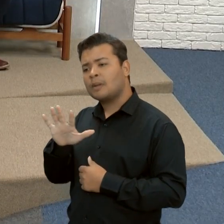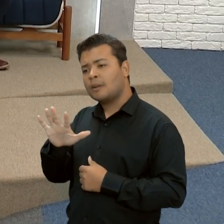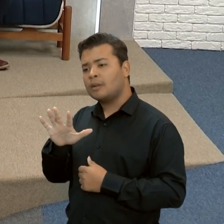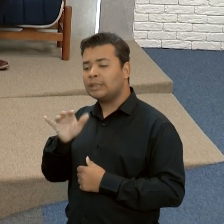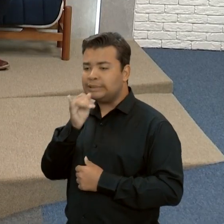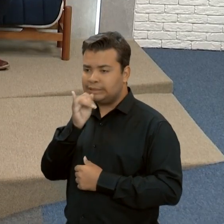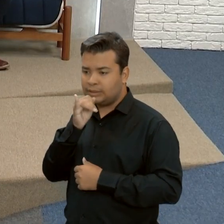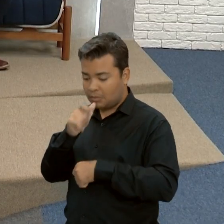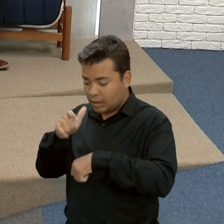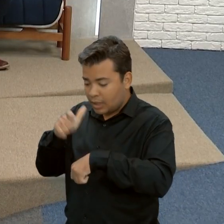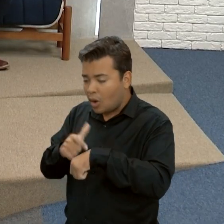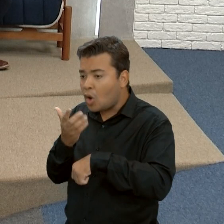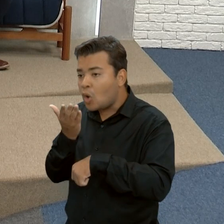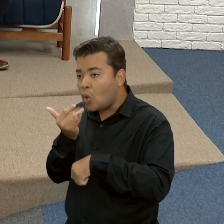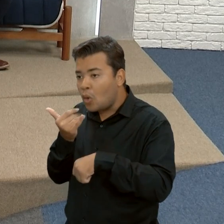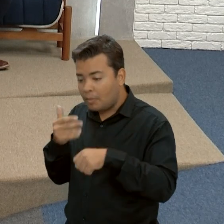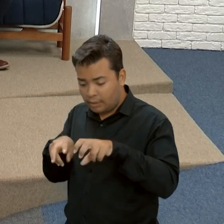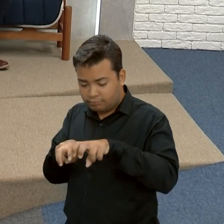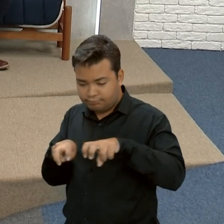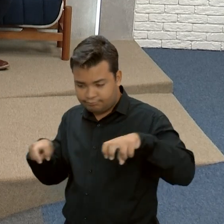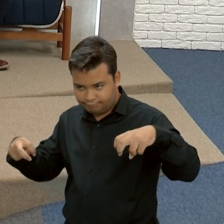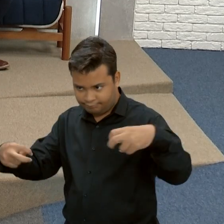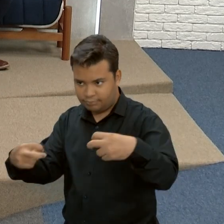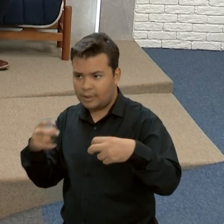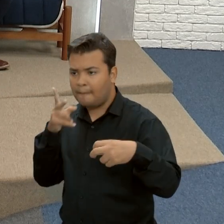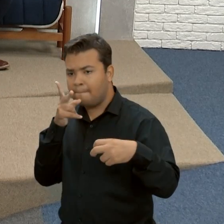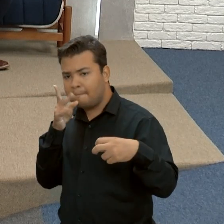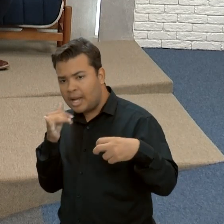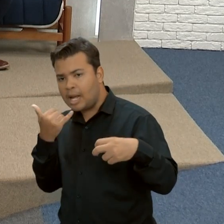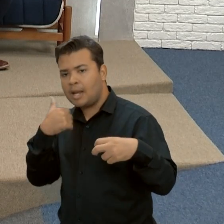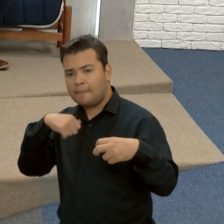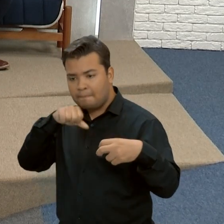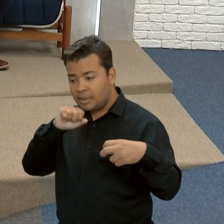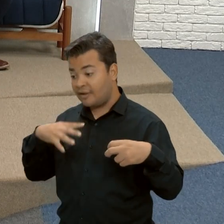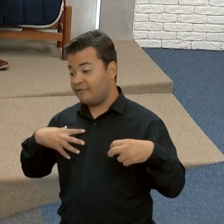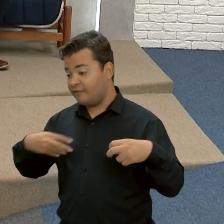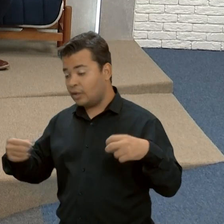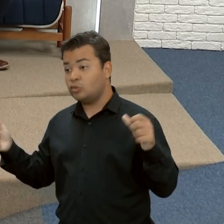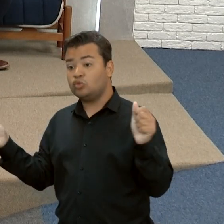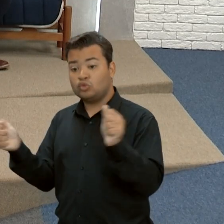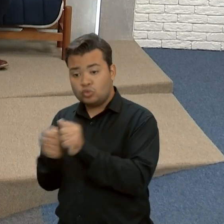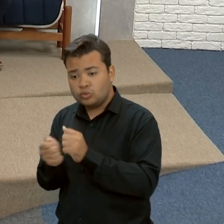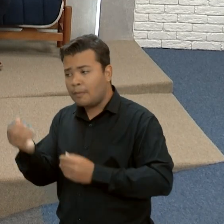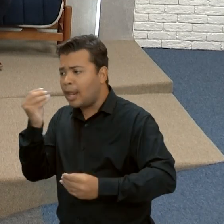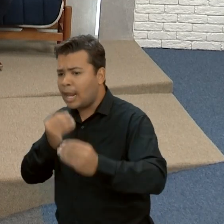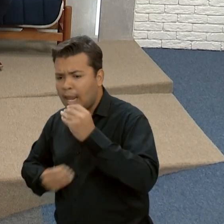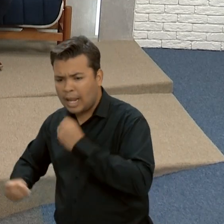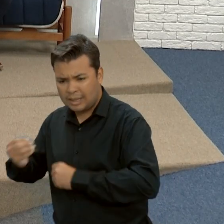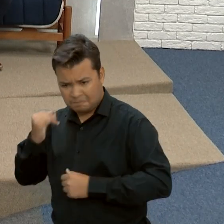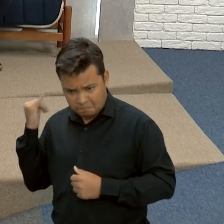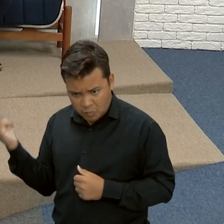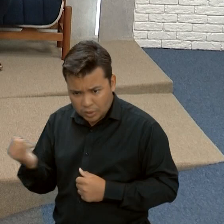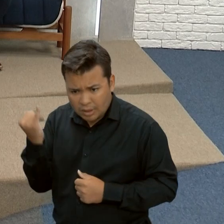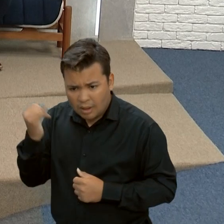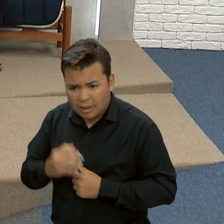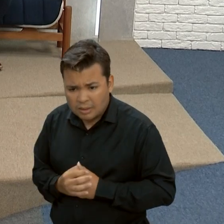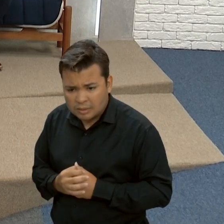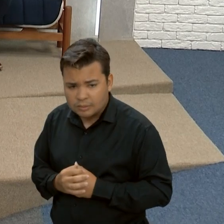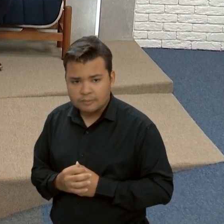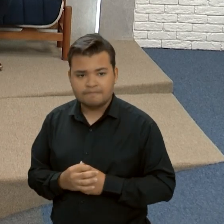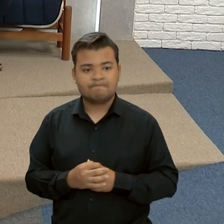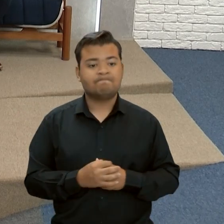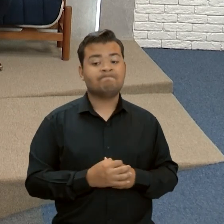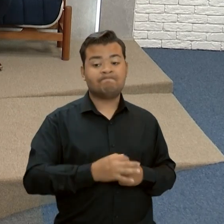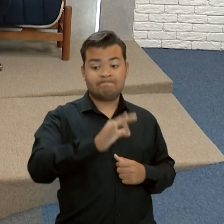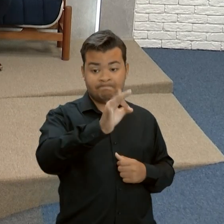hora da refeição, é uma questão importante, professora? Sim, é importante. E nós